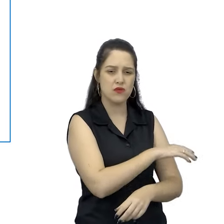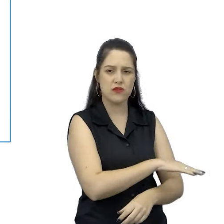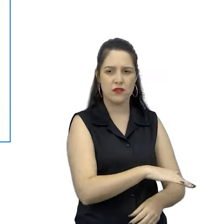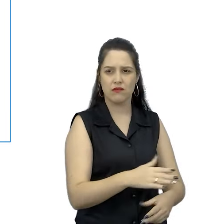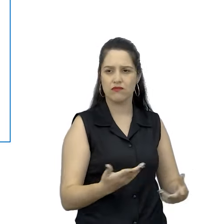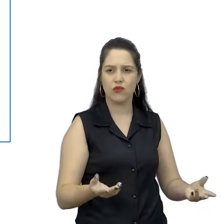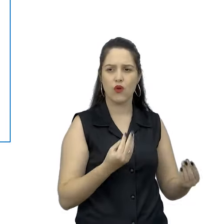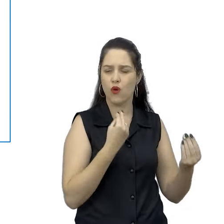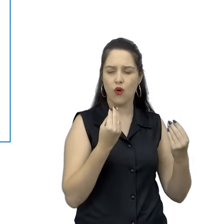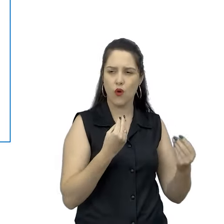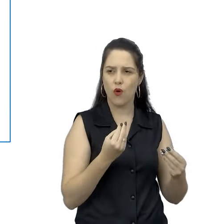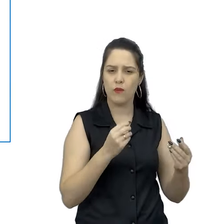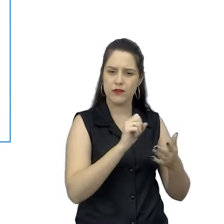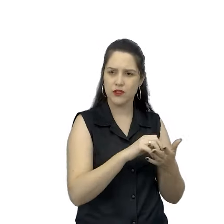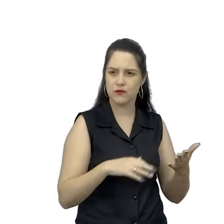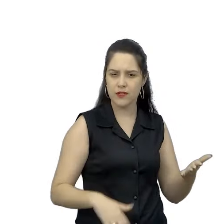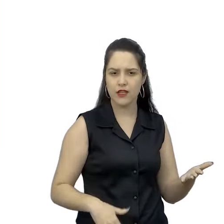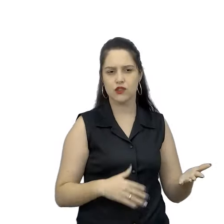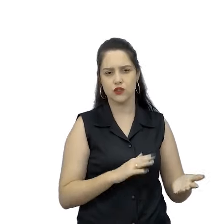essa sequência de atividade?